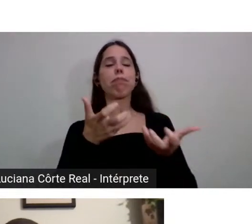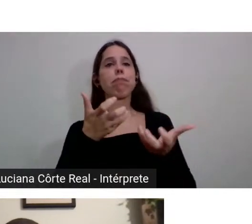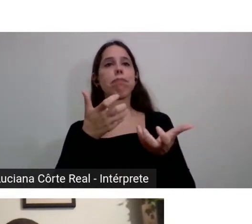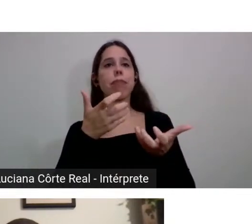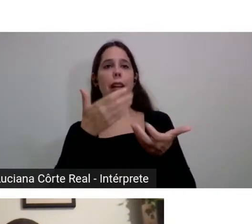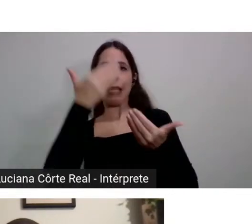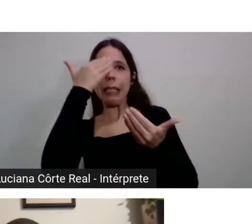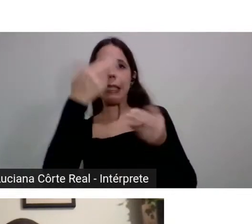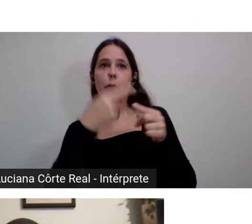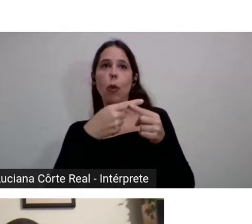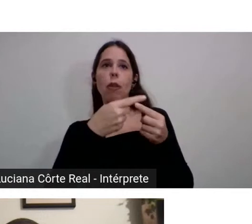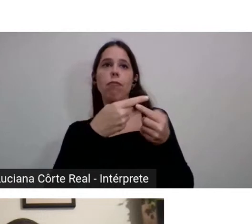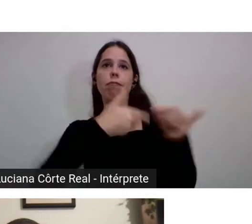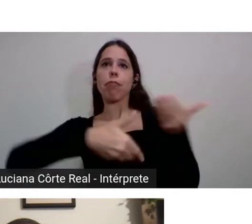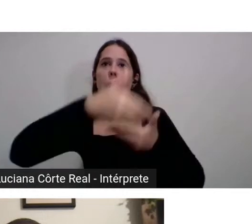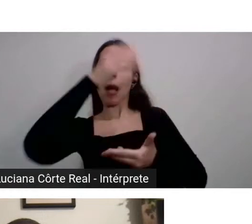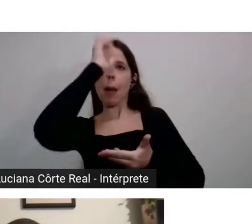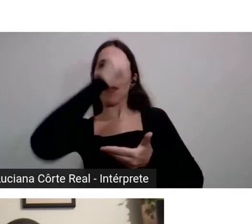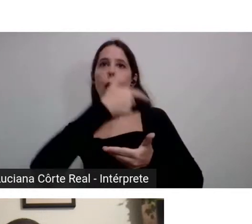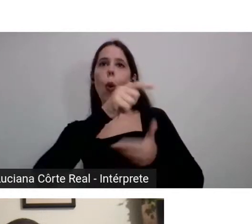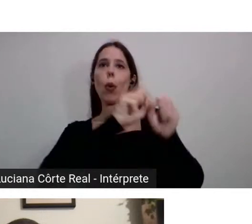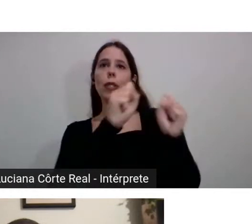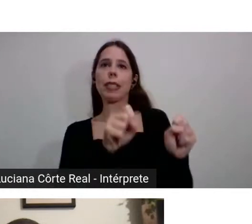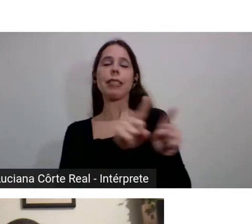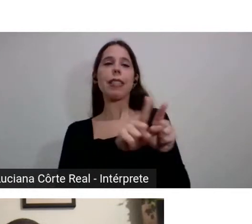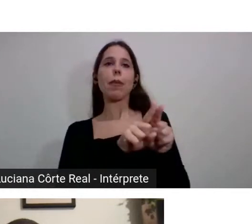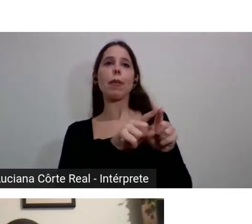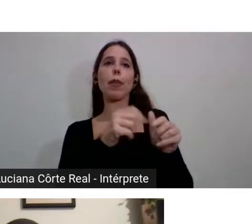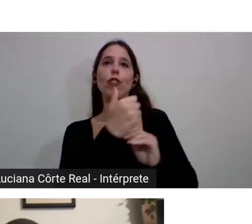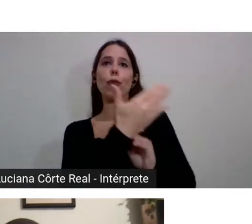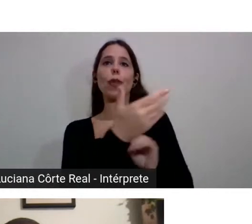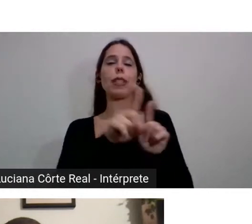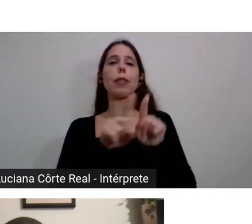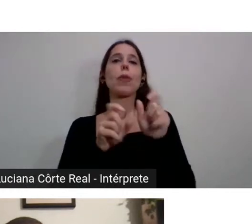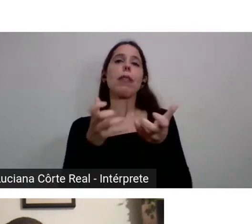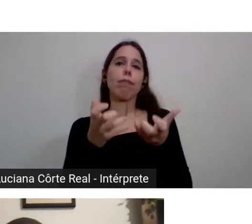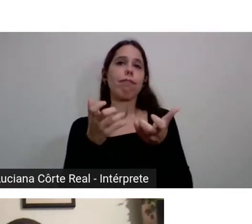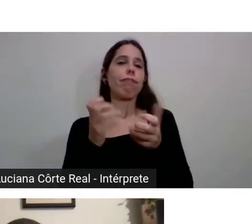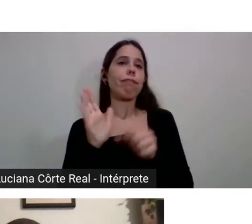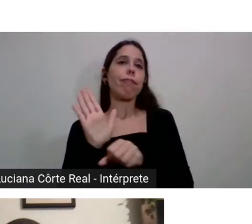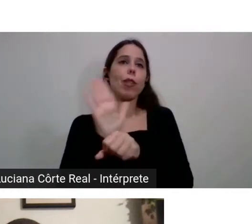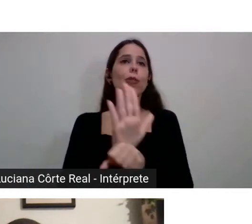se oferecendo para contribuir para alguns dados de estudos futuros no Brasil.